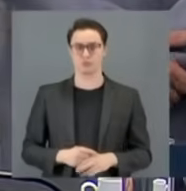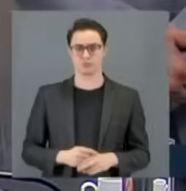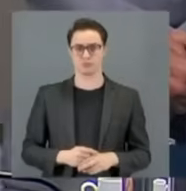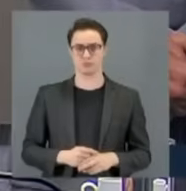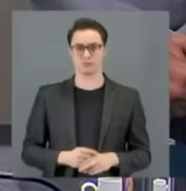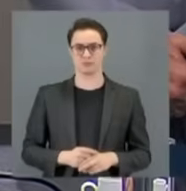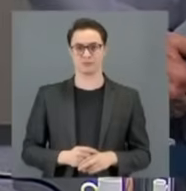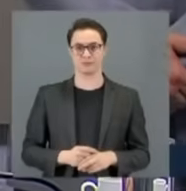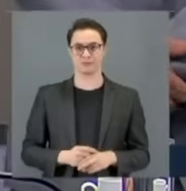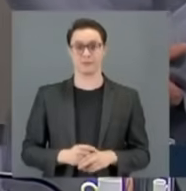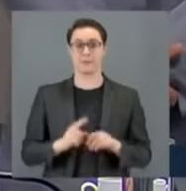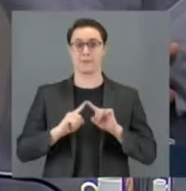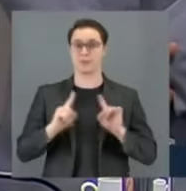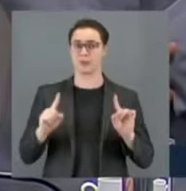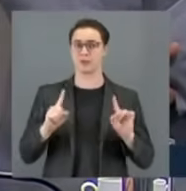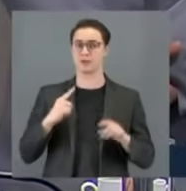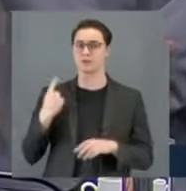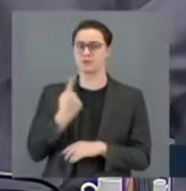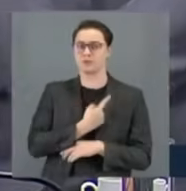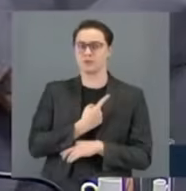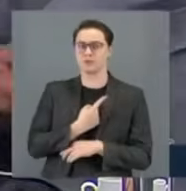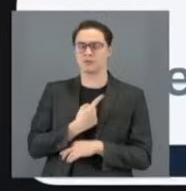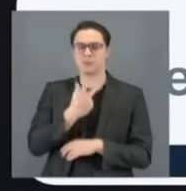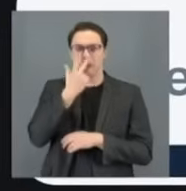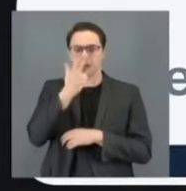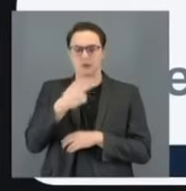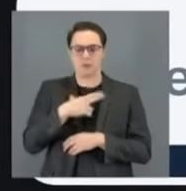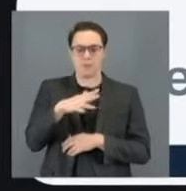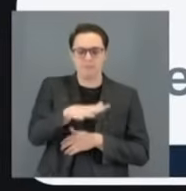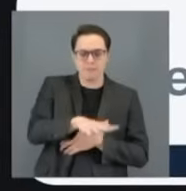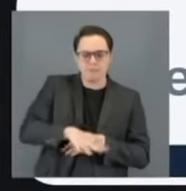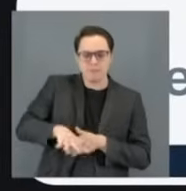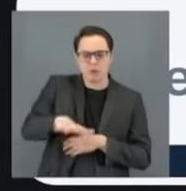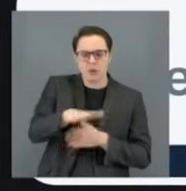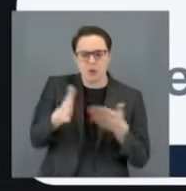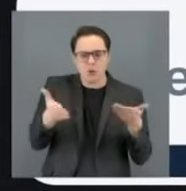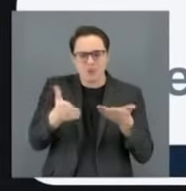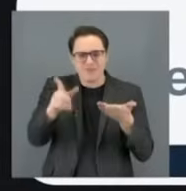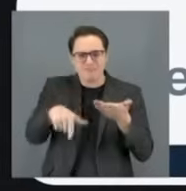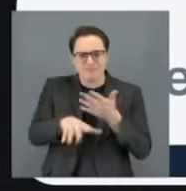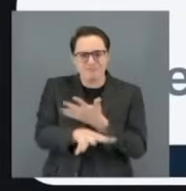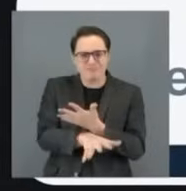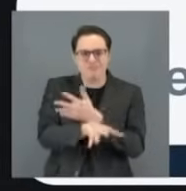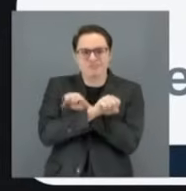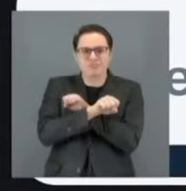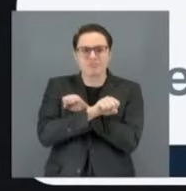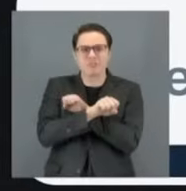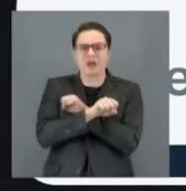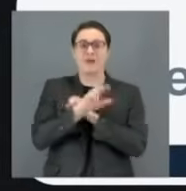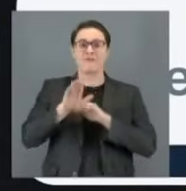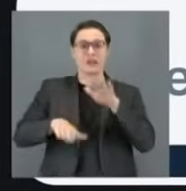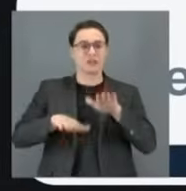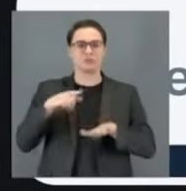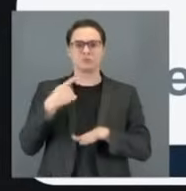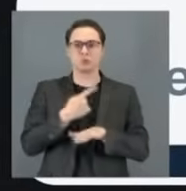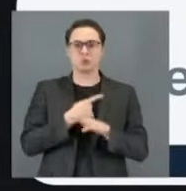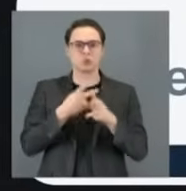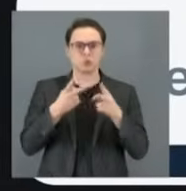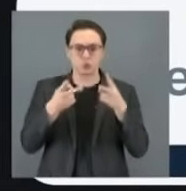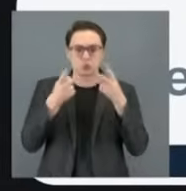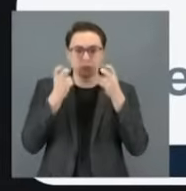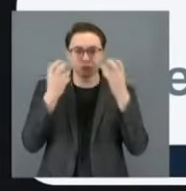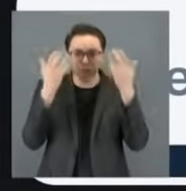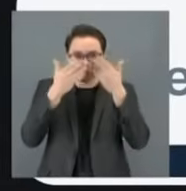tão imersos num ambiente de censura hoje que muitas vezes nós nem percebemos, né,